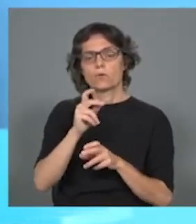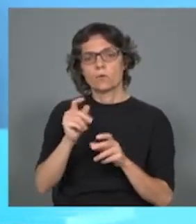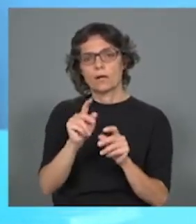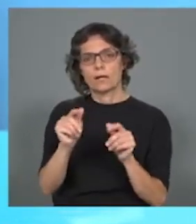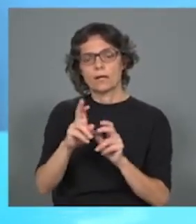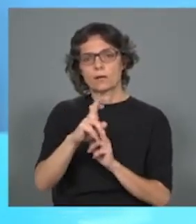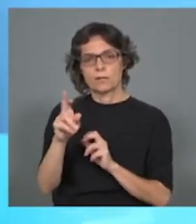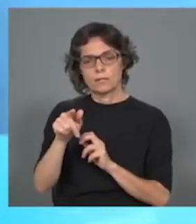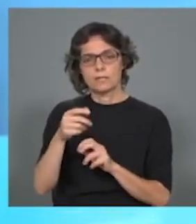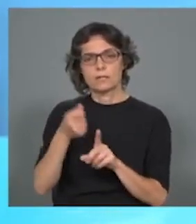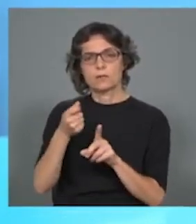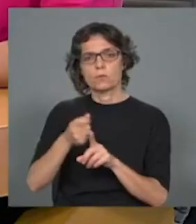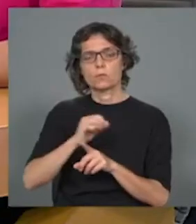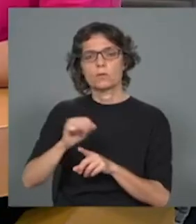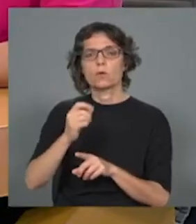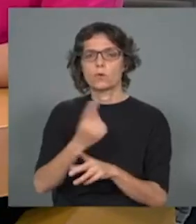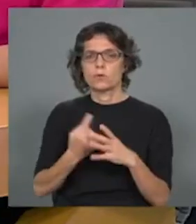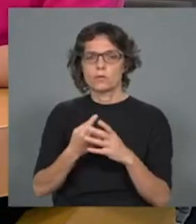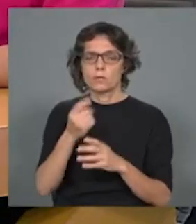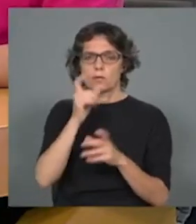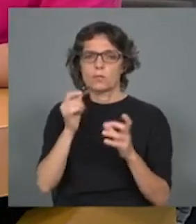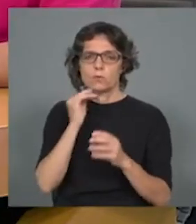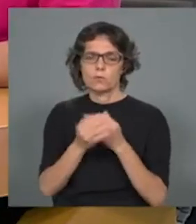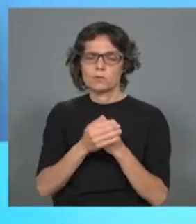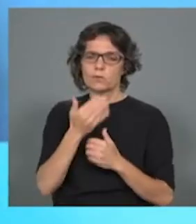para o combate à solidão das pessoas mais idosas. Muito obrigado por isso. Muito obrigado.